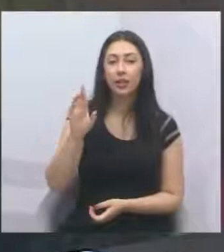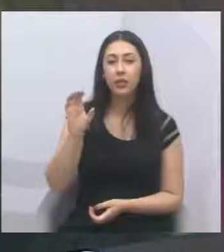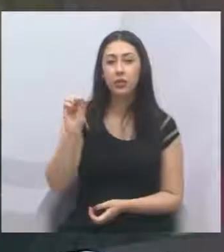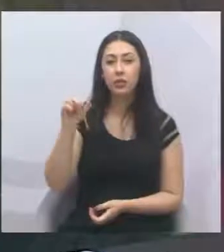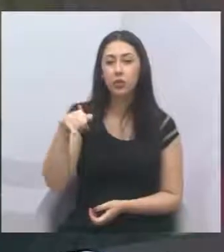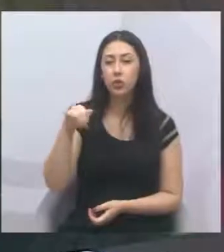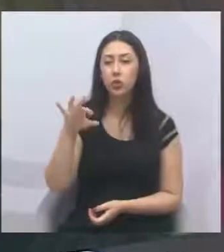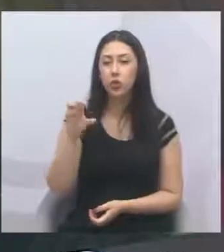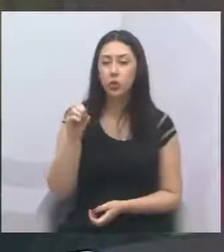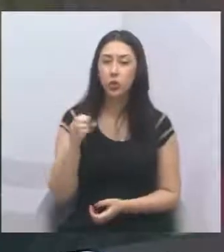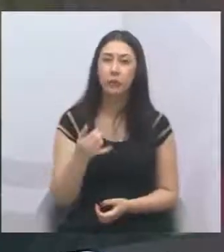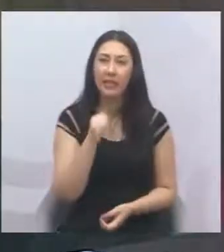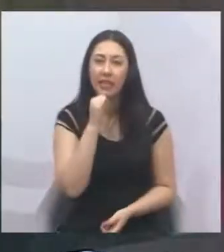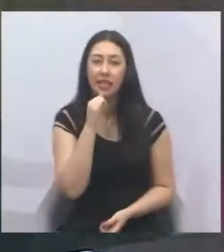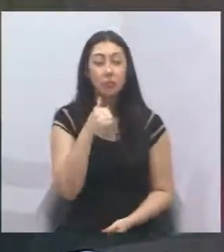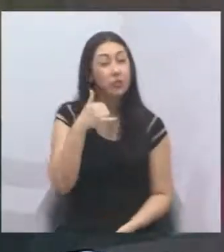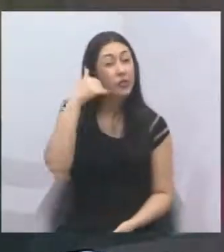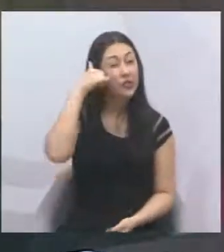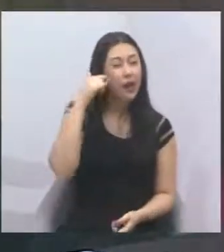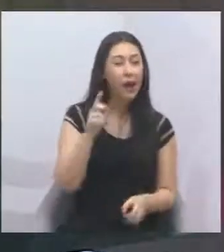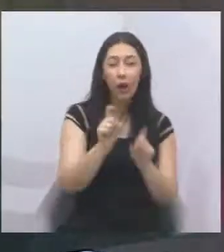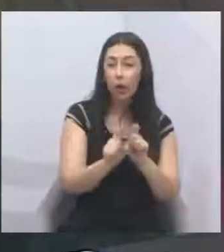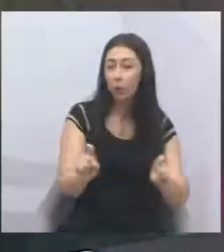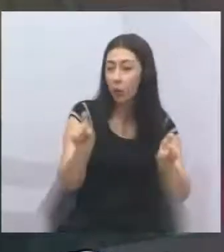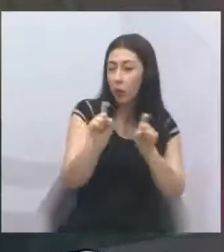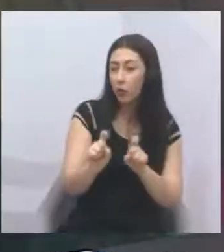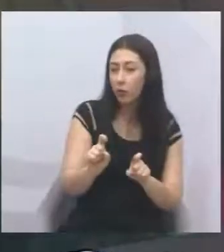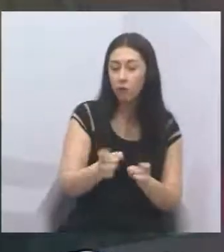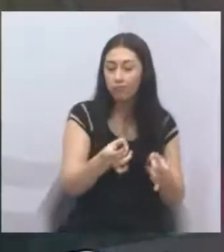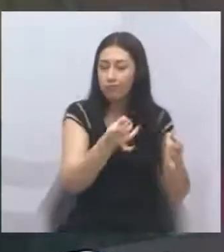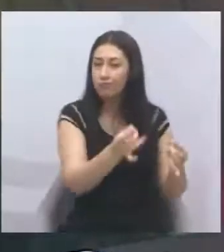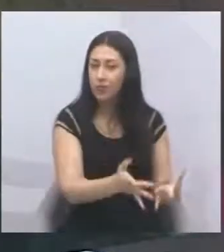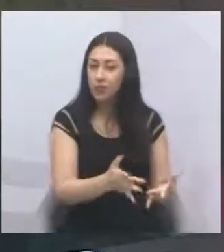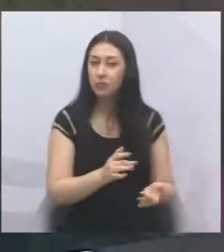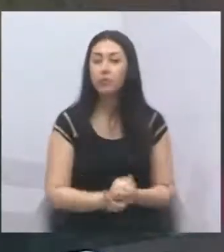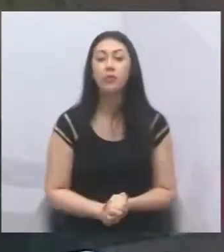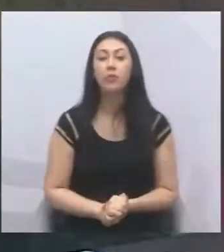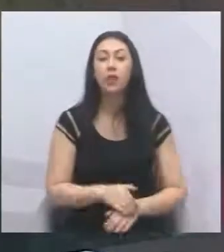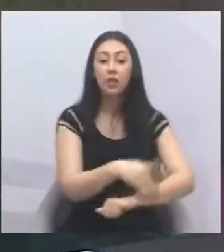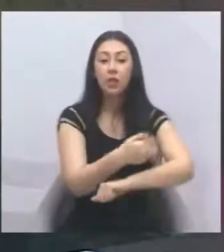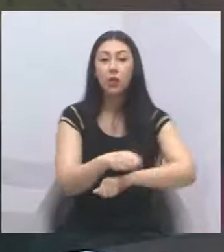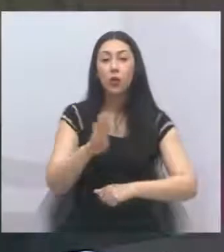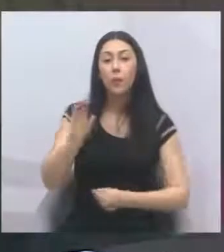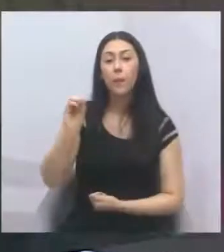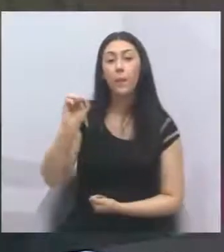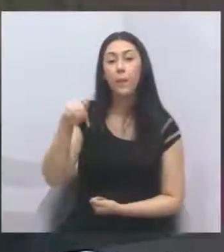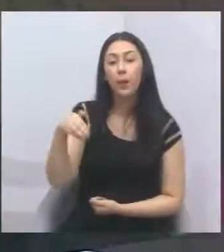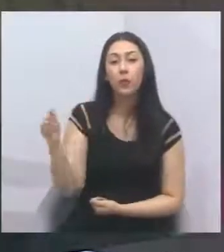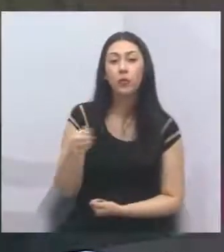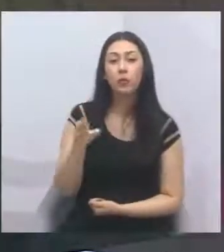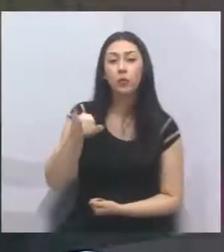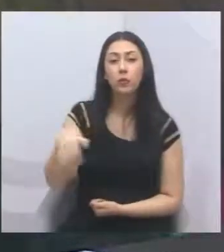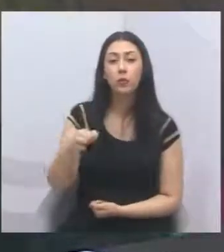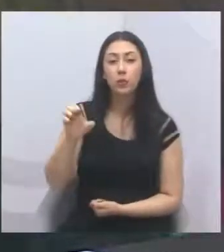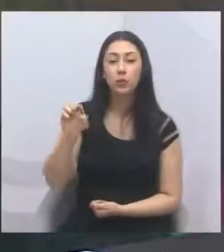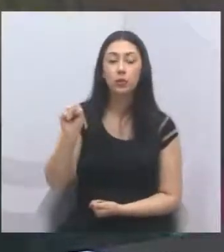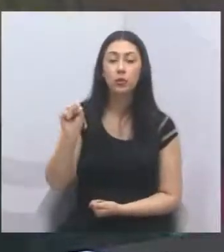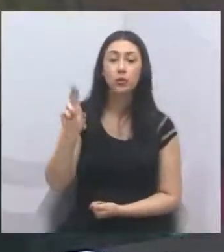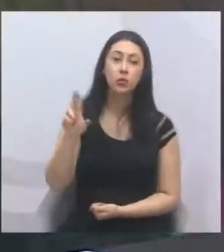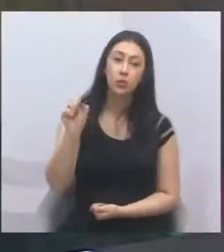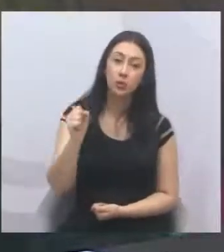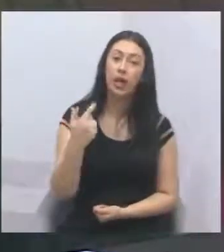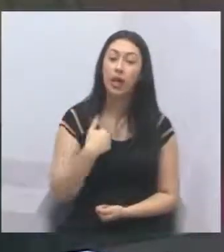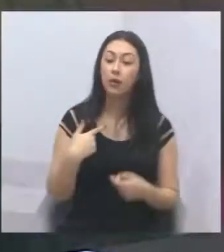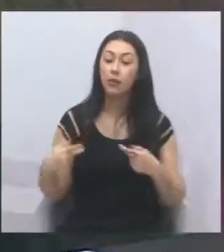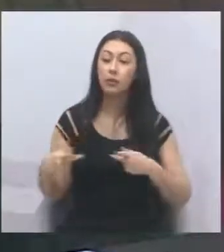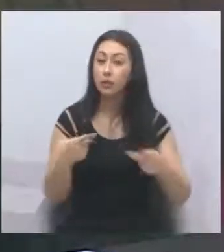jogando aí no nosso município. E lá na estrada do Bom Jesus, eu fui até lá e até coloquei nas minhas redes